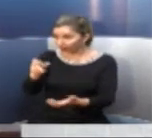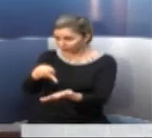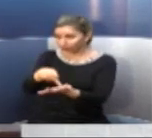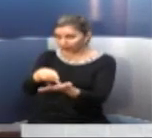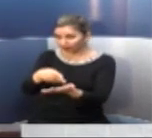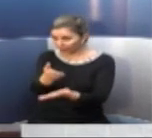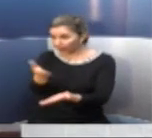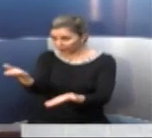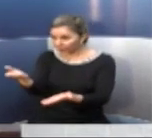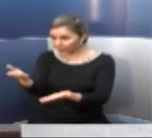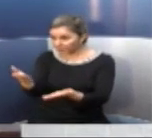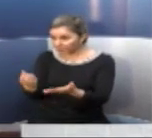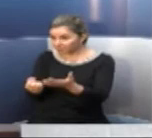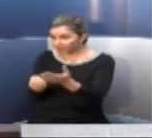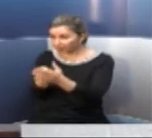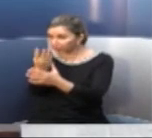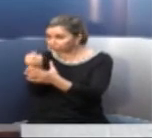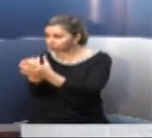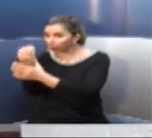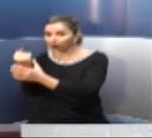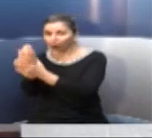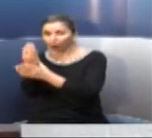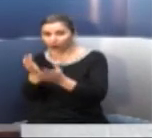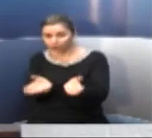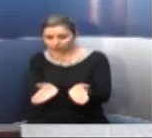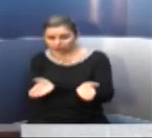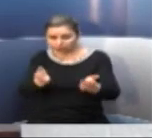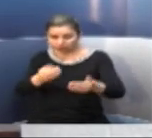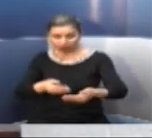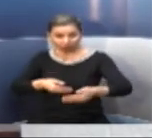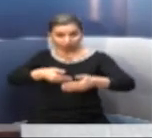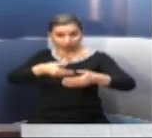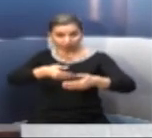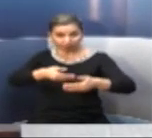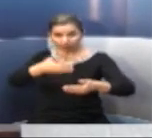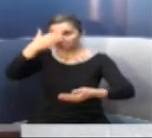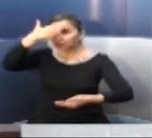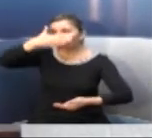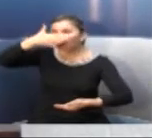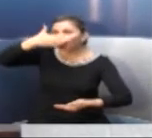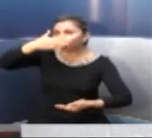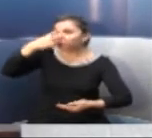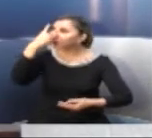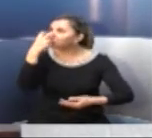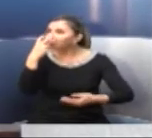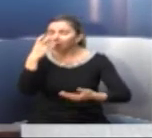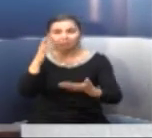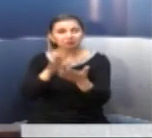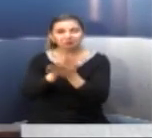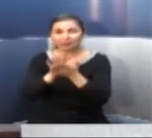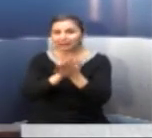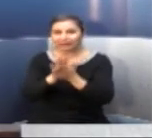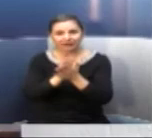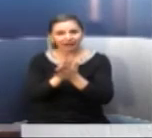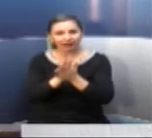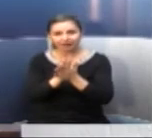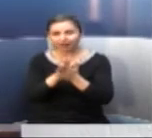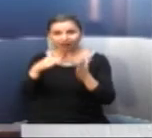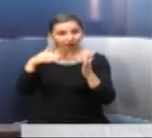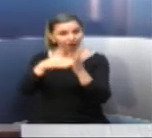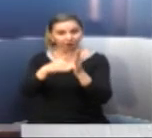produzem as fraldas, mesmo sem enxergar. Isso não é barreira para os deficientes. Isso não é barreira.